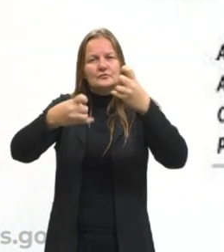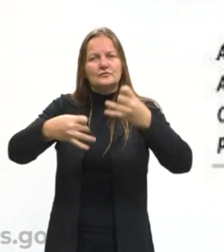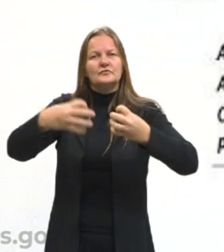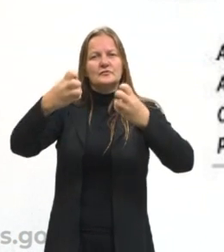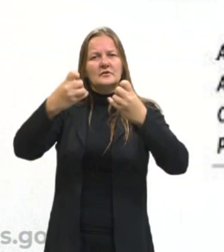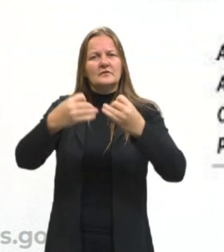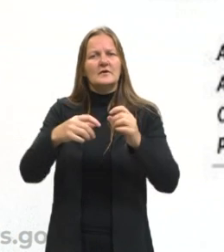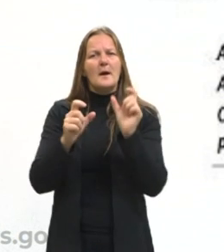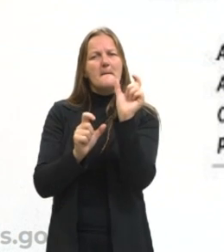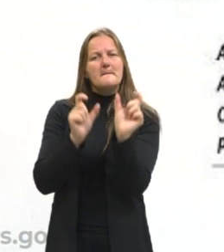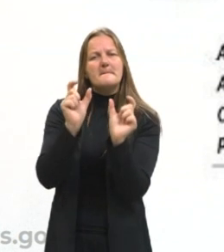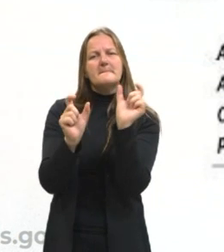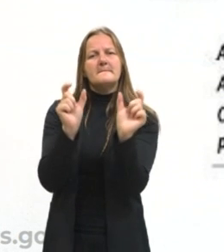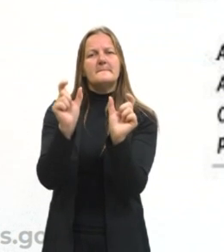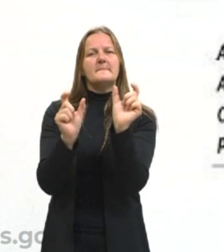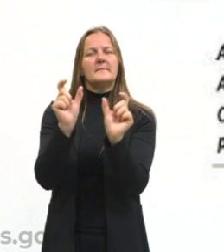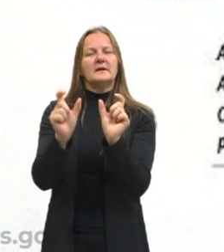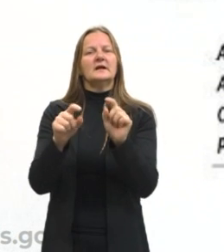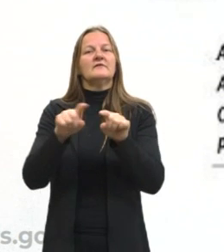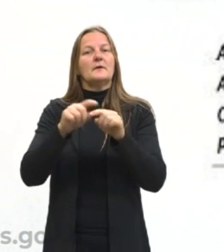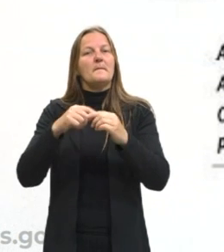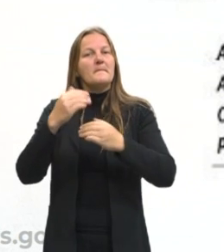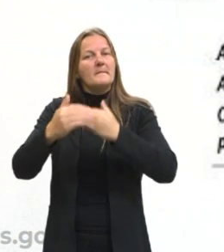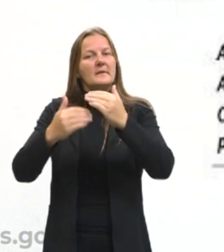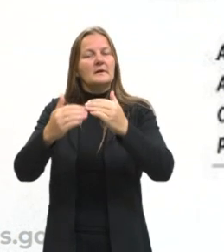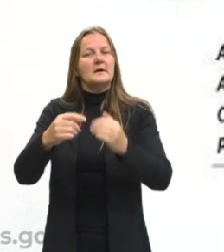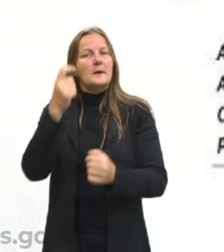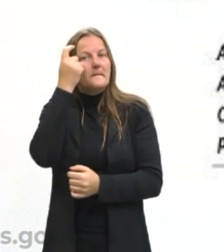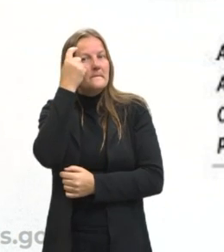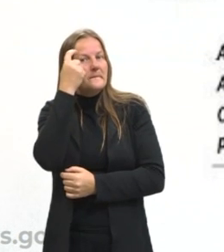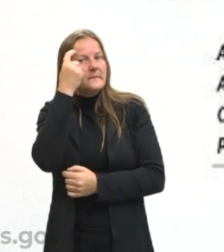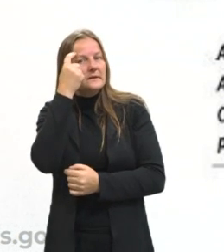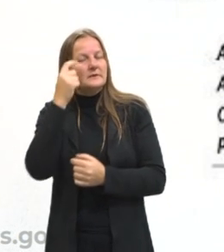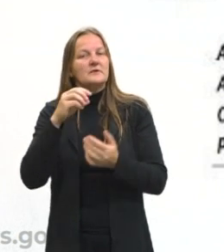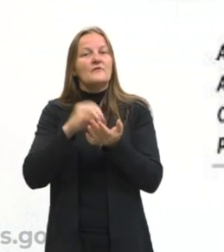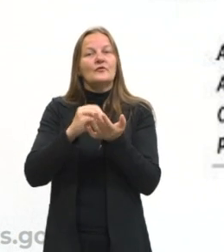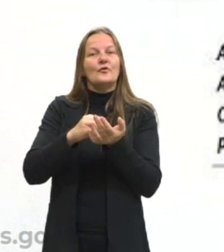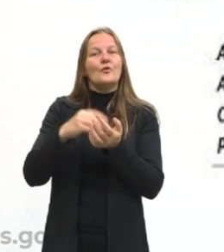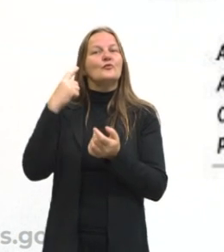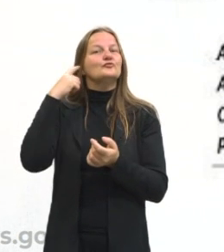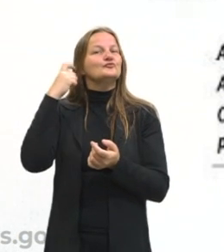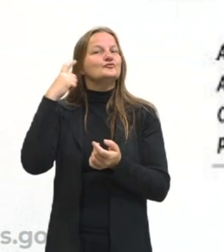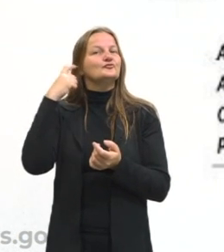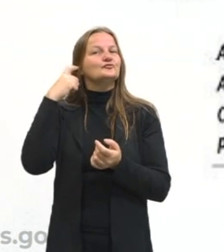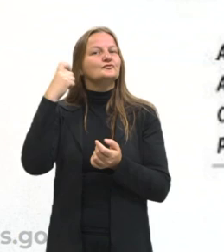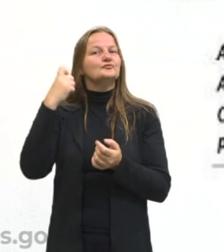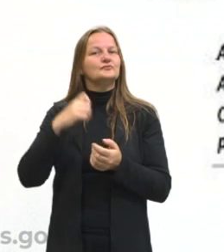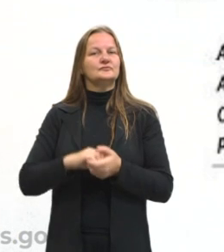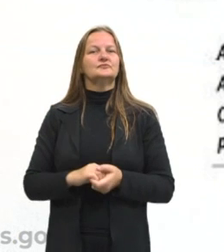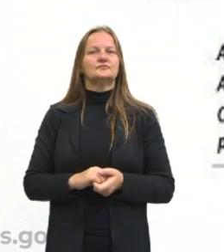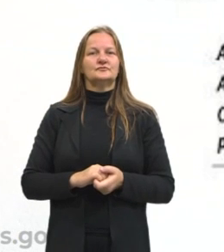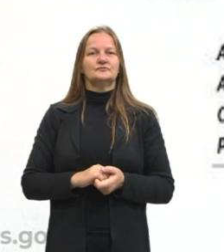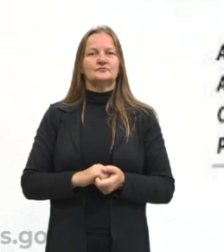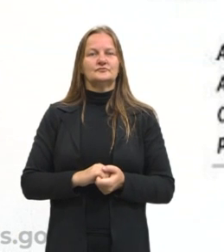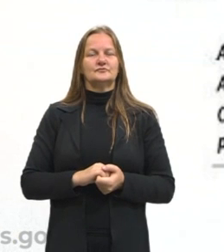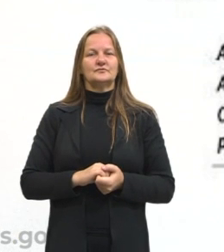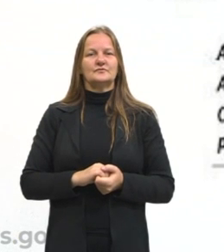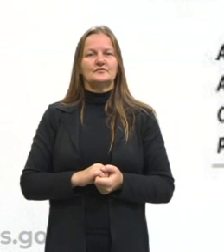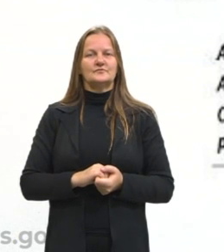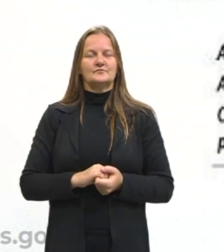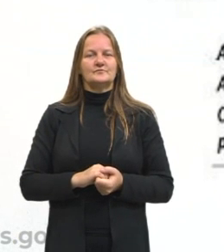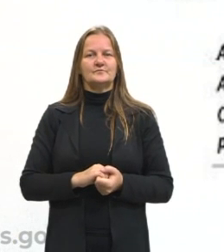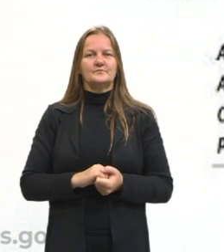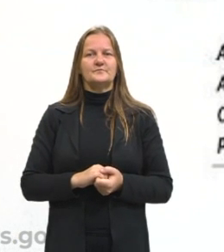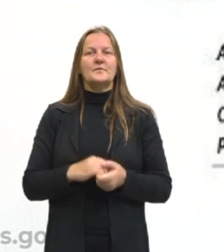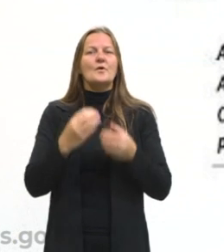figuras de palavras, passamos pelas figuras de pensamento e faltou, então, que a gente falasse sobre as figuras sonoras.